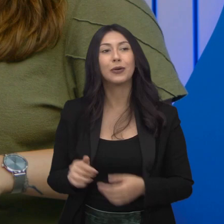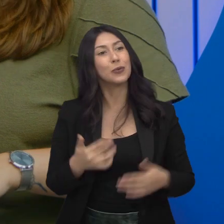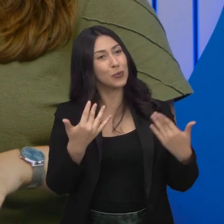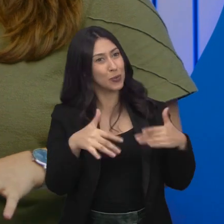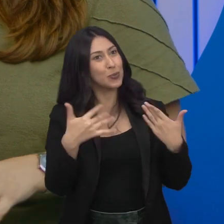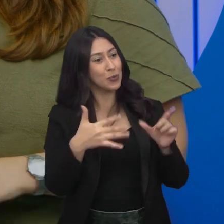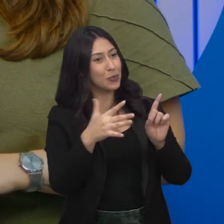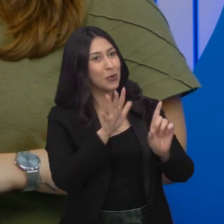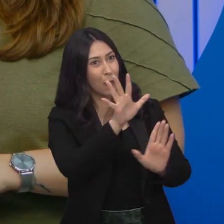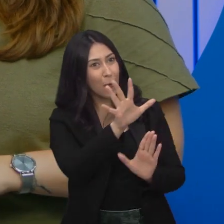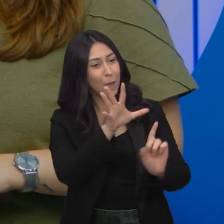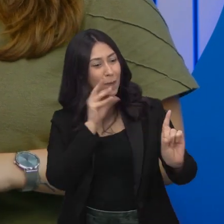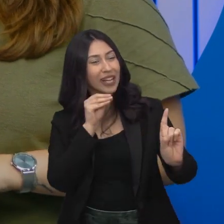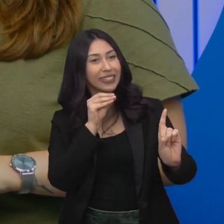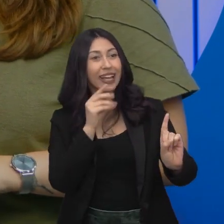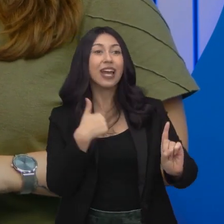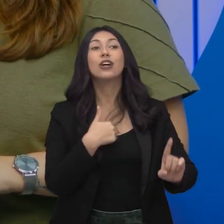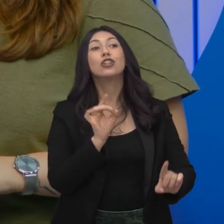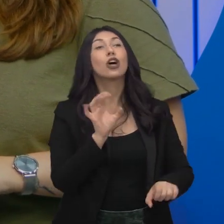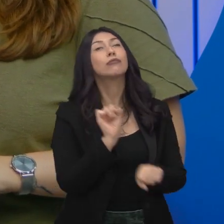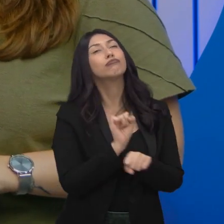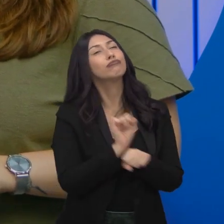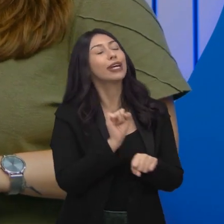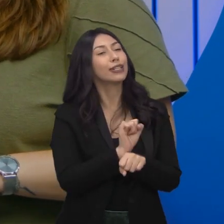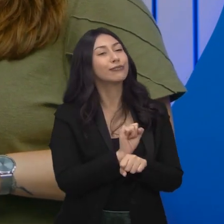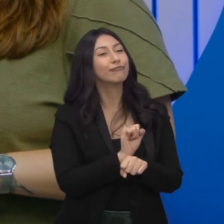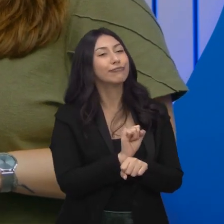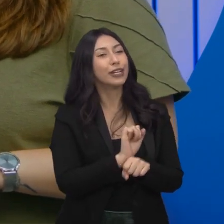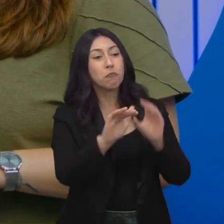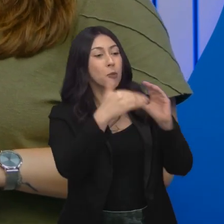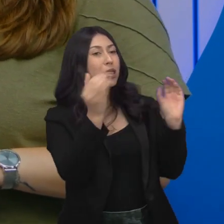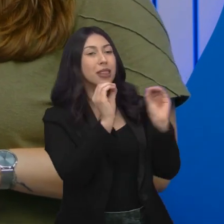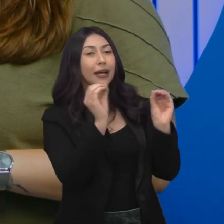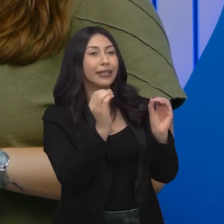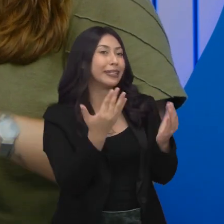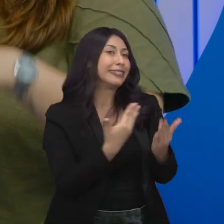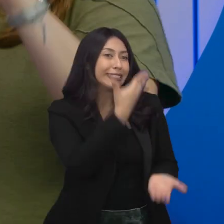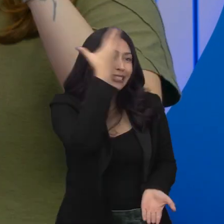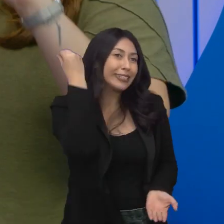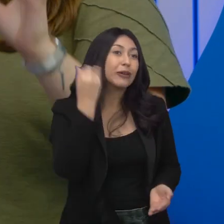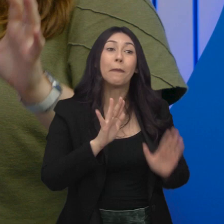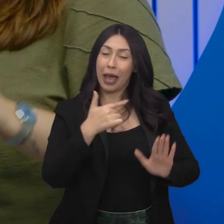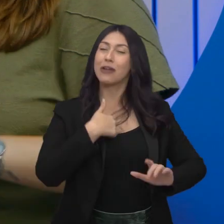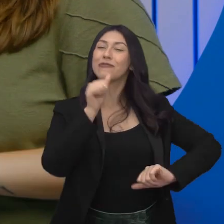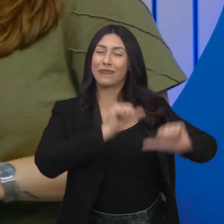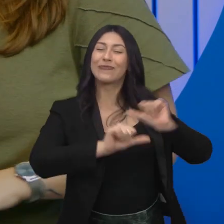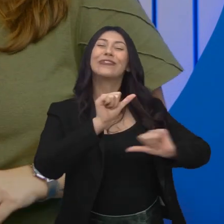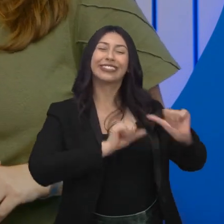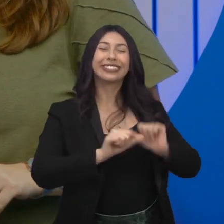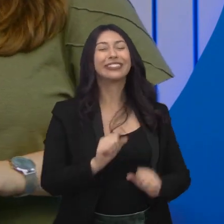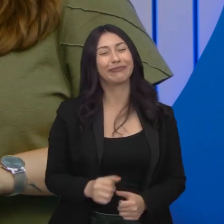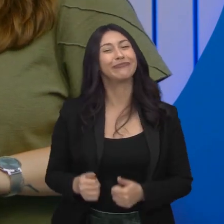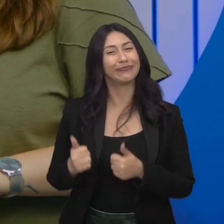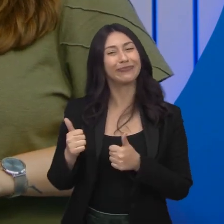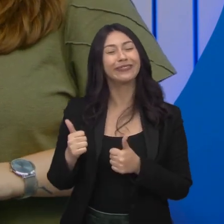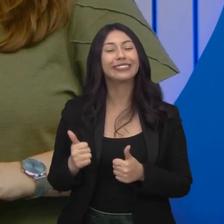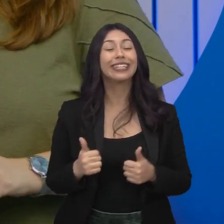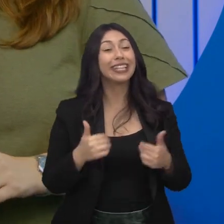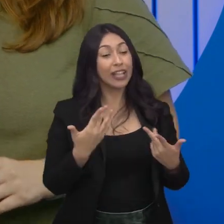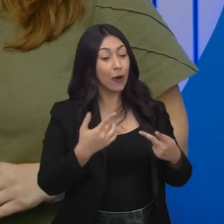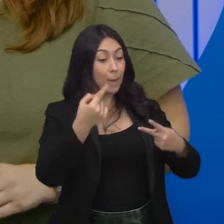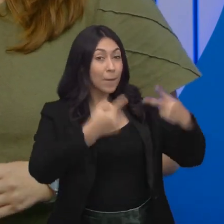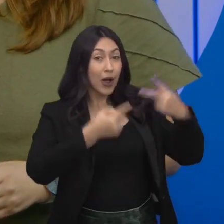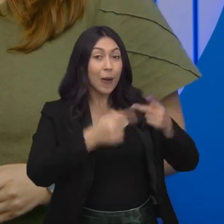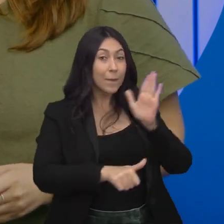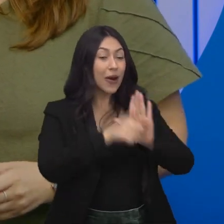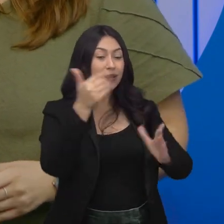assim, sabe? Olha, você é um exemplo para mim. Eu fico esperando no meu e-mail. Se não chegar, eu esqueço. Problema. Mas vou mudar isso. Vou seguir seu exemplo.